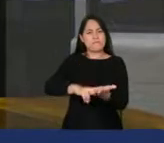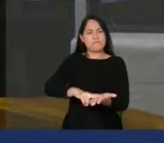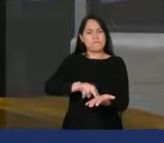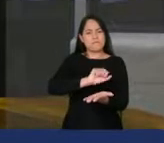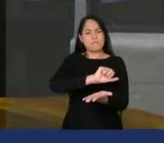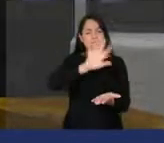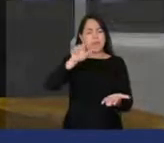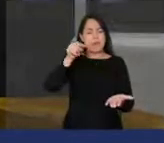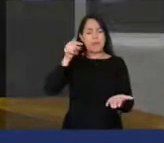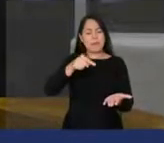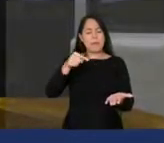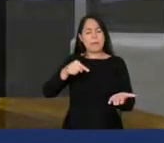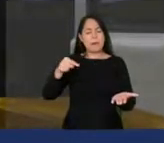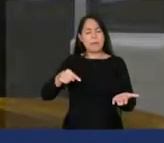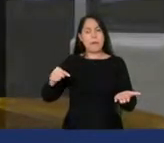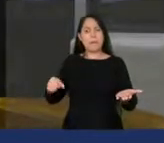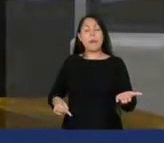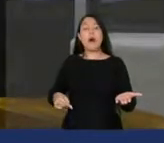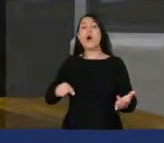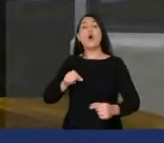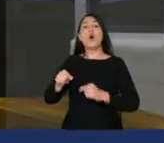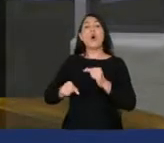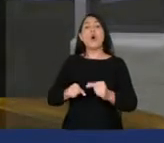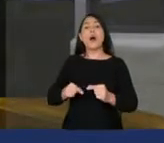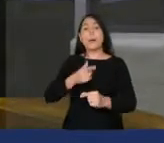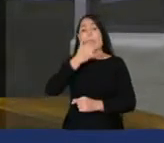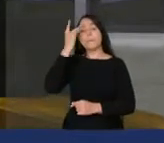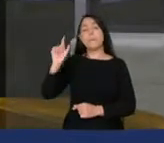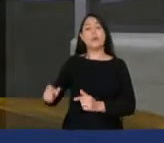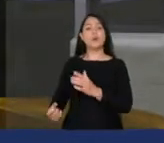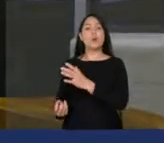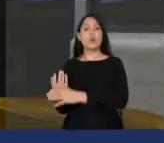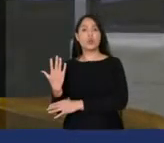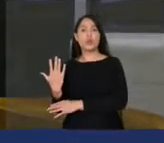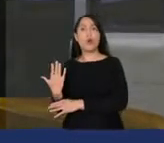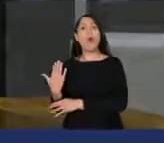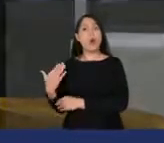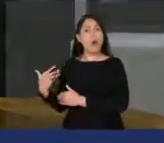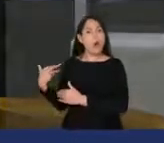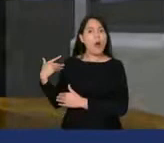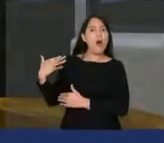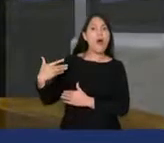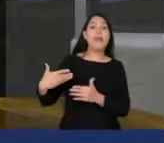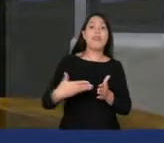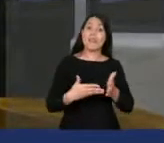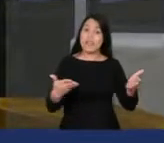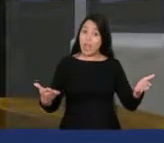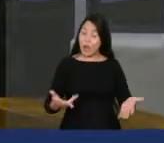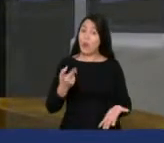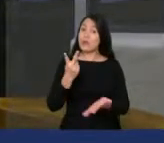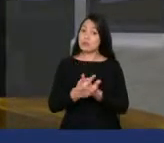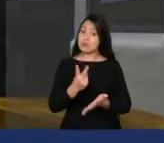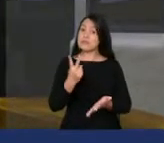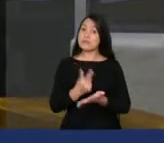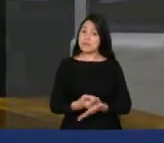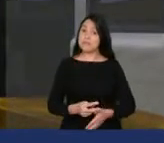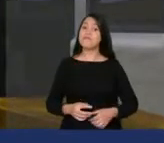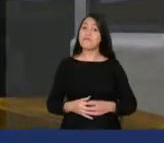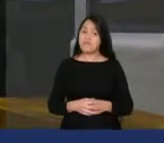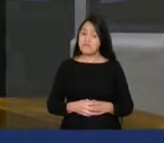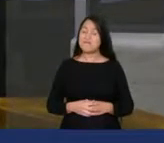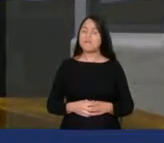a originalidade dos seus criadores ainda é mantida. Em um dos nossos mandatos, tivemos a ideia